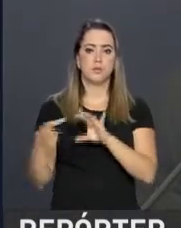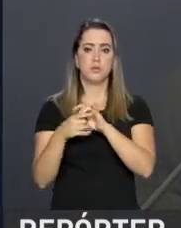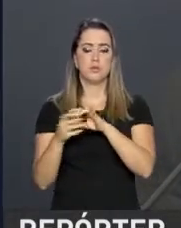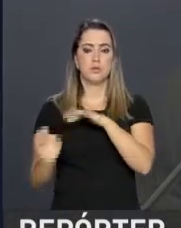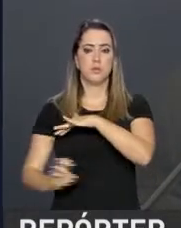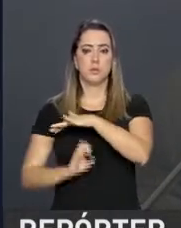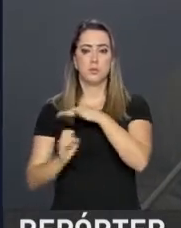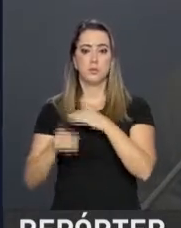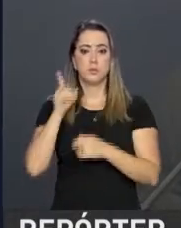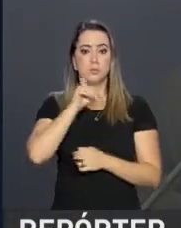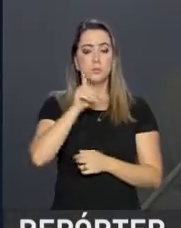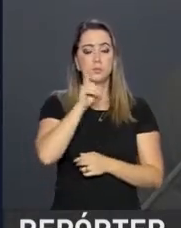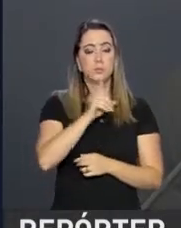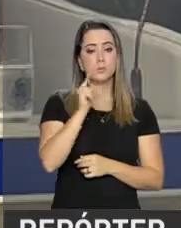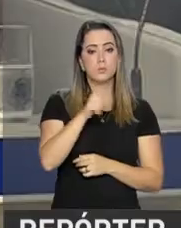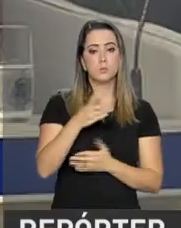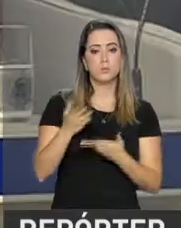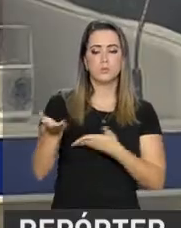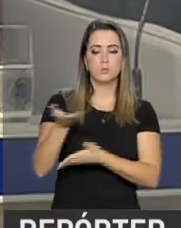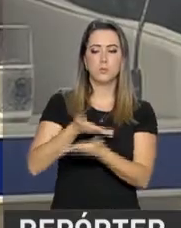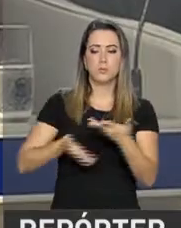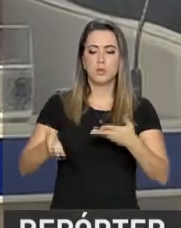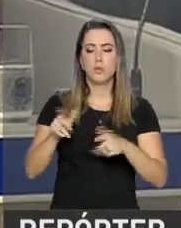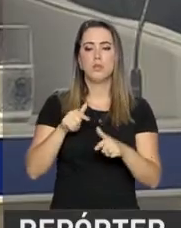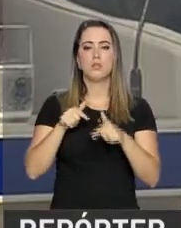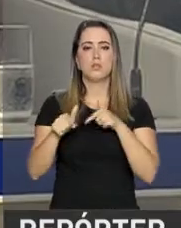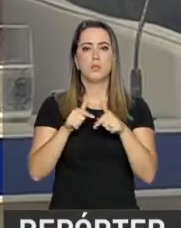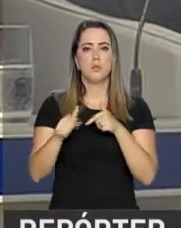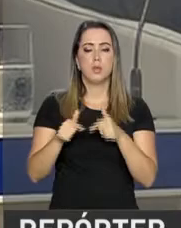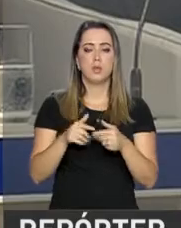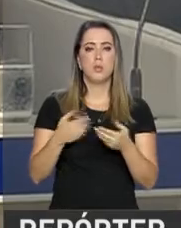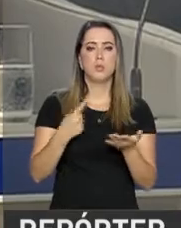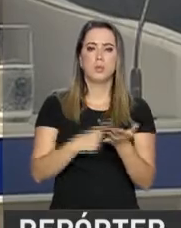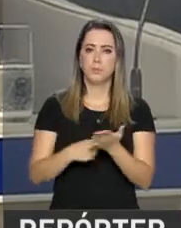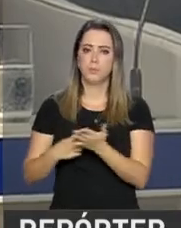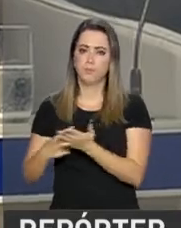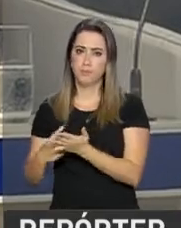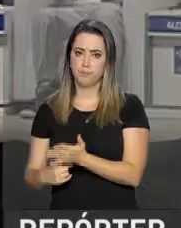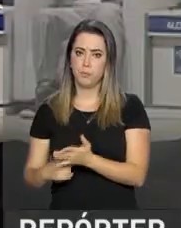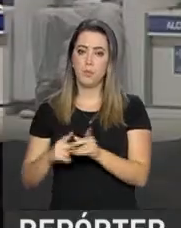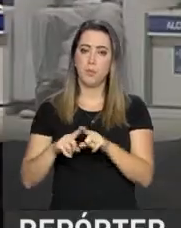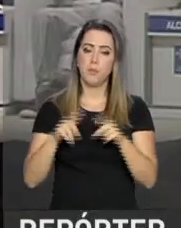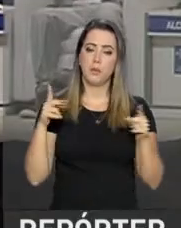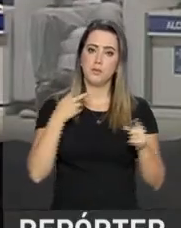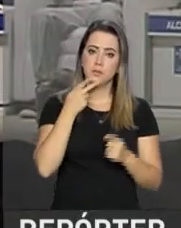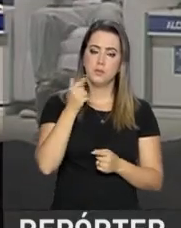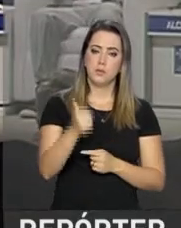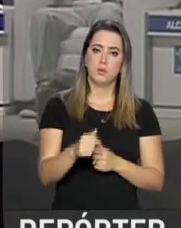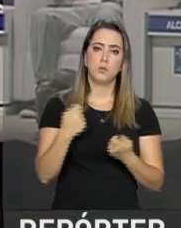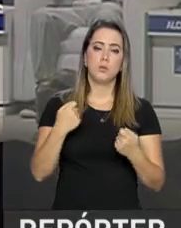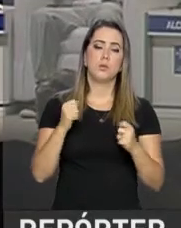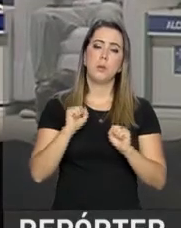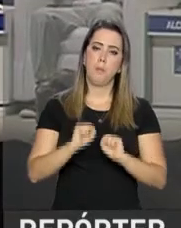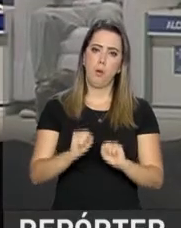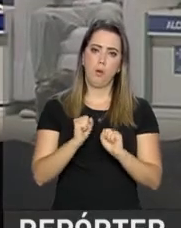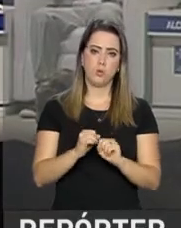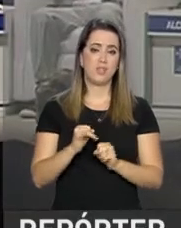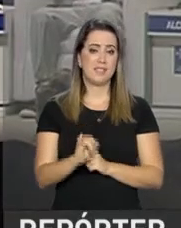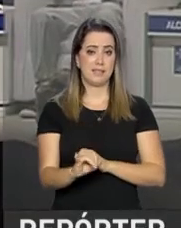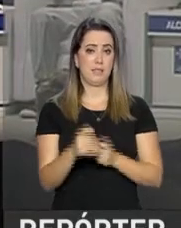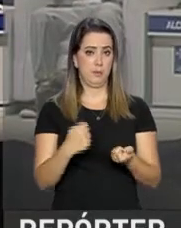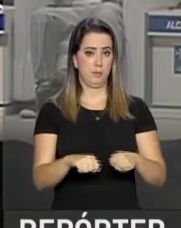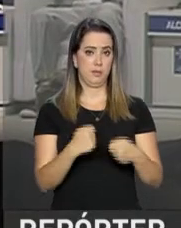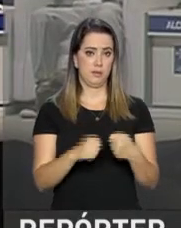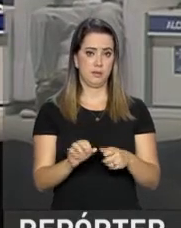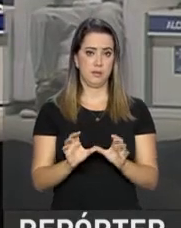empresas norte-americanas e trabalhar por uma solução negociada mas temer não descartou recorrer à organização